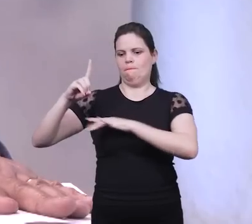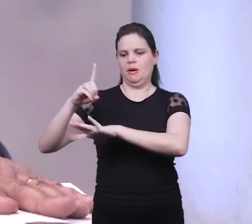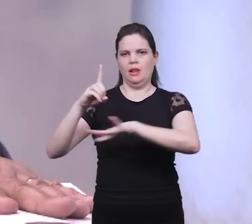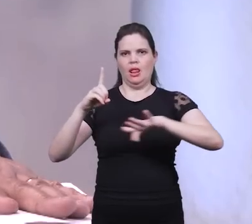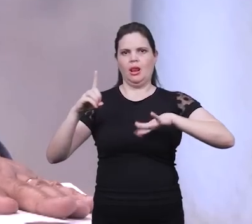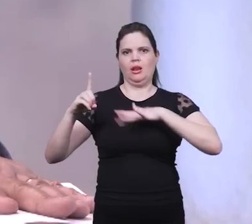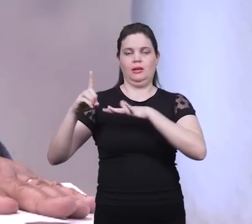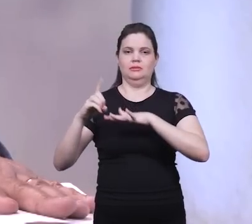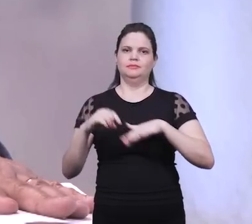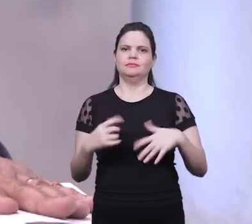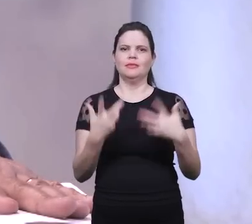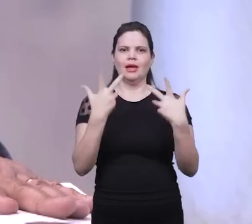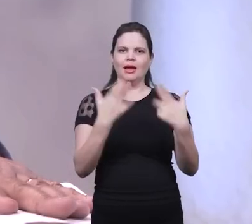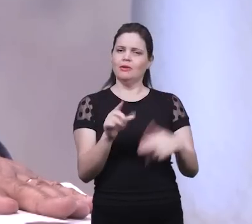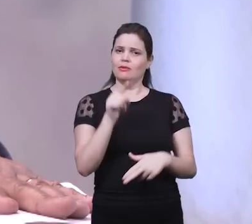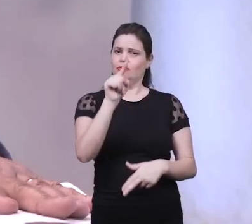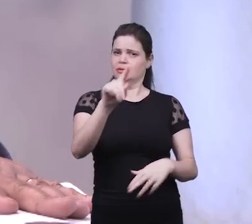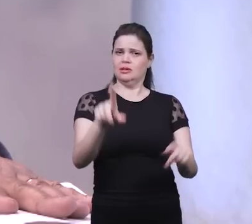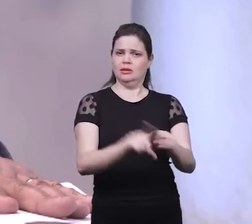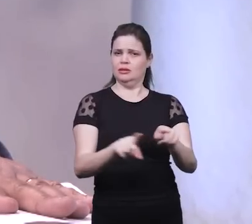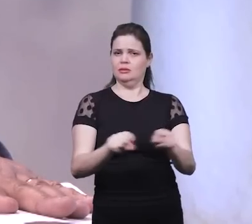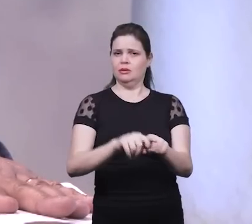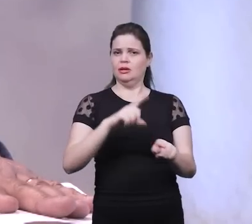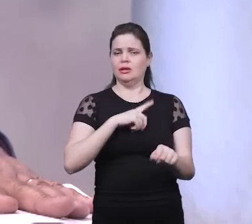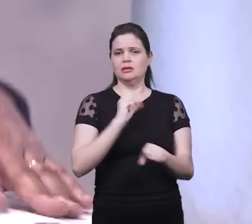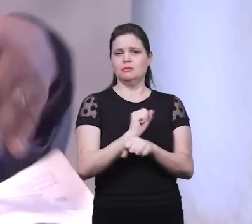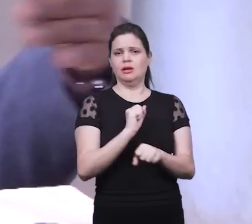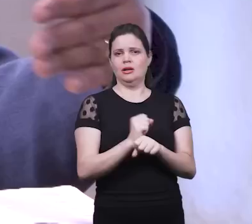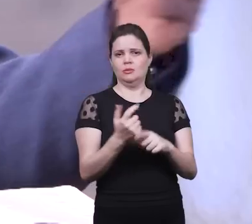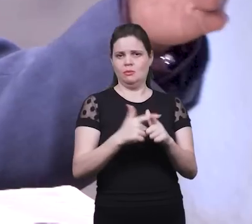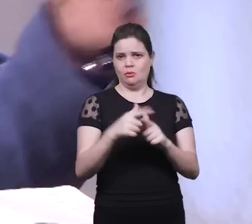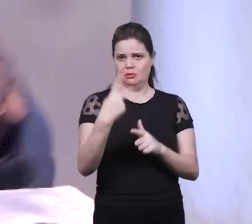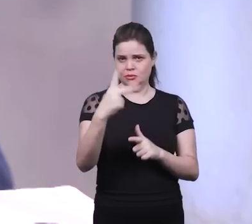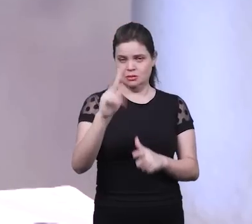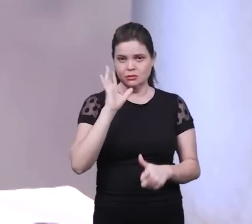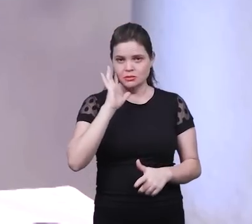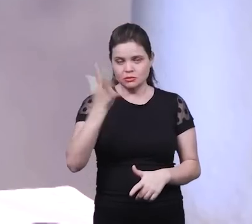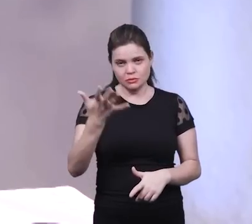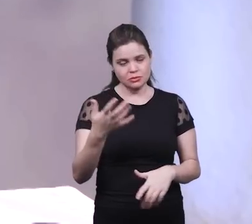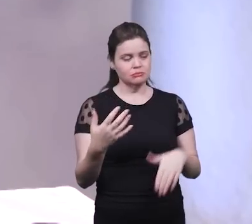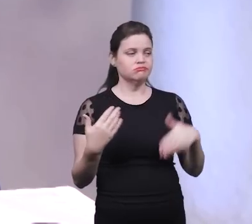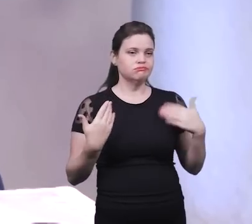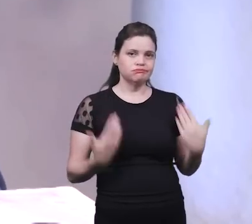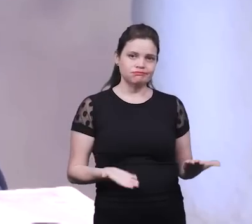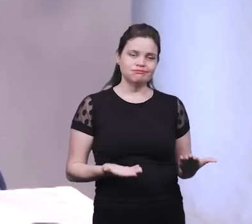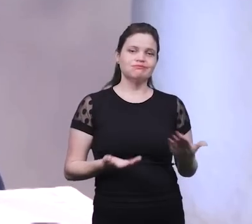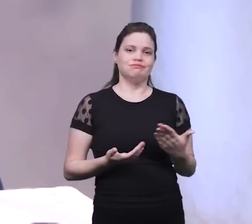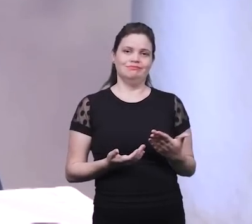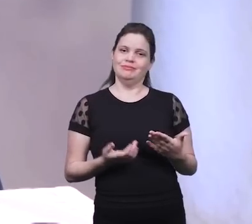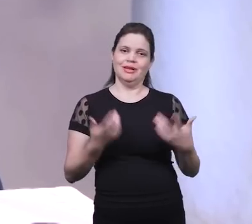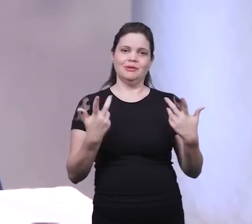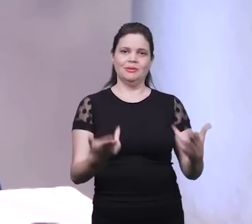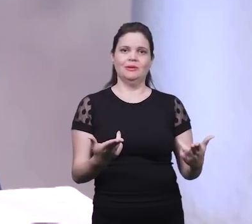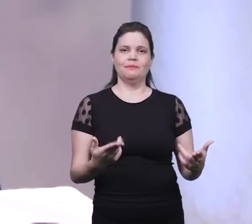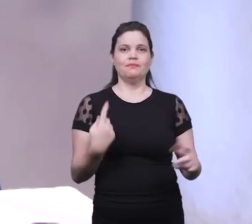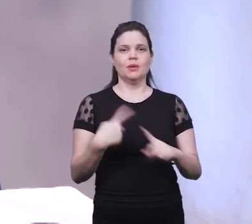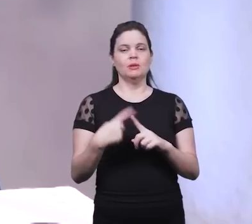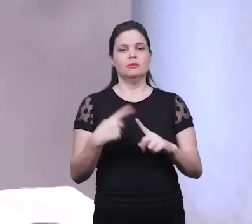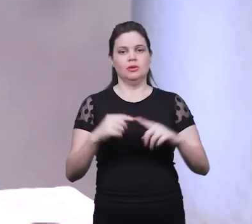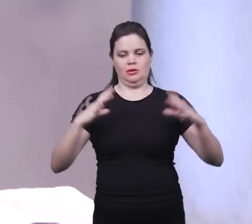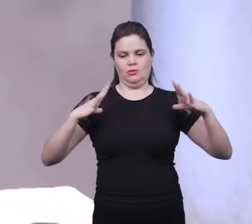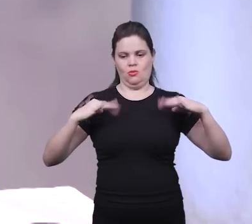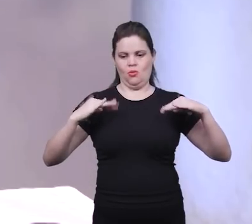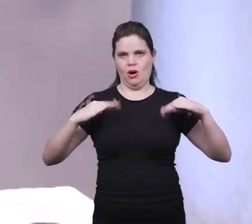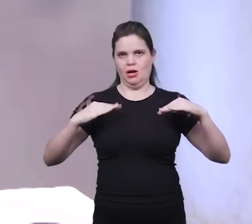que contestam esse texto, eles deviam, contestam muitos textos da Bíblia, porque a palavra diz que o anjo chegava e movimentava, e